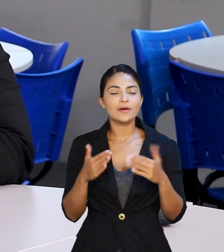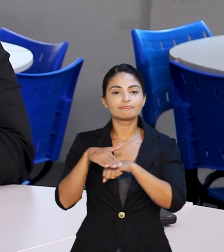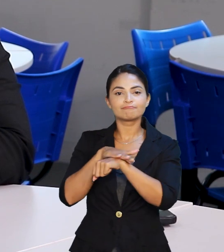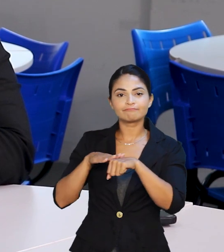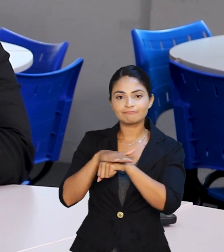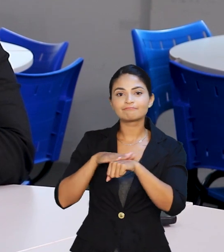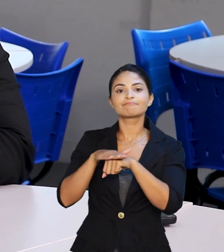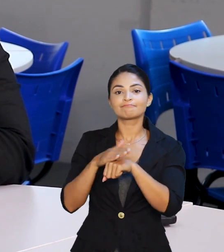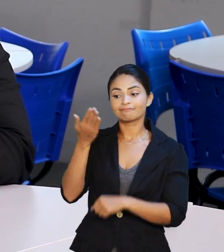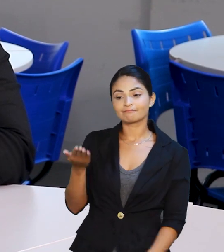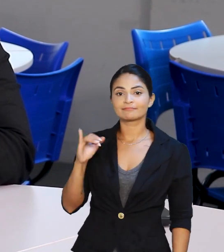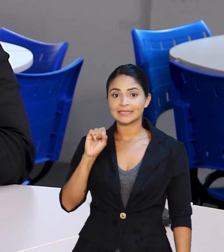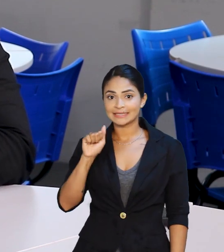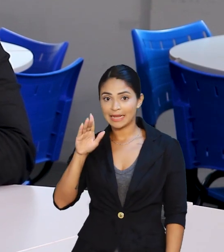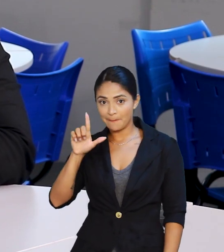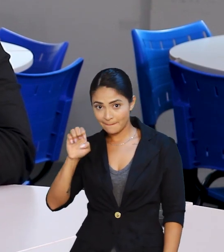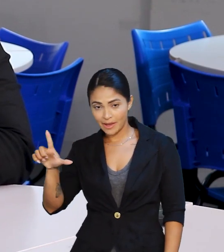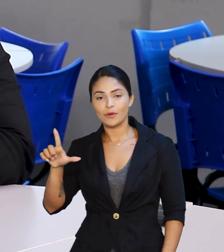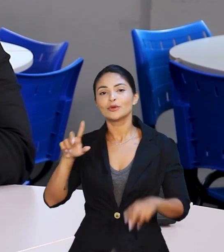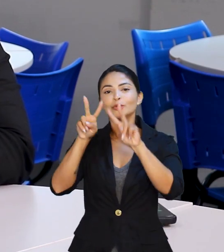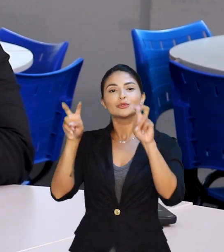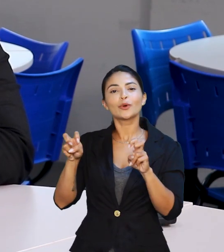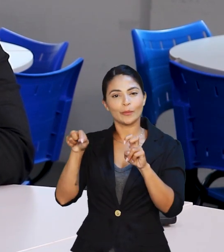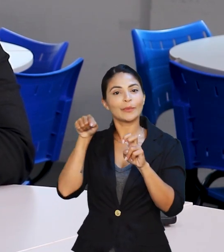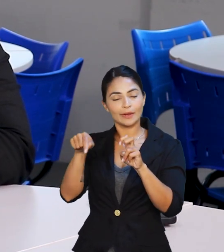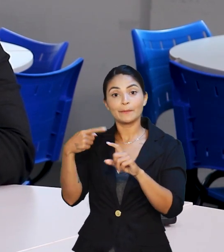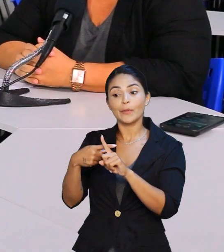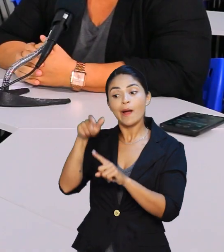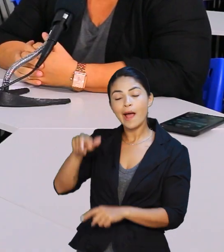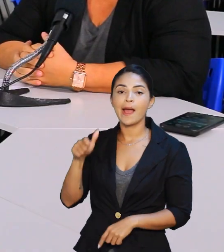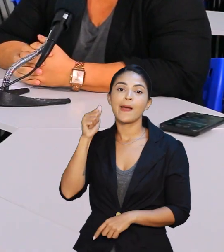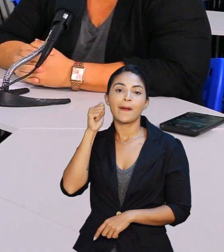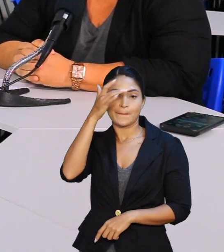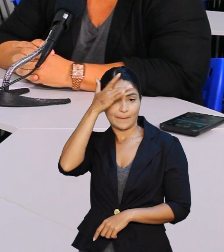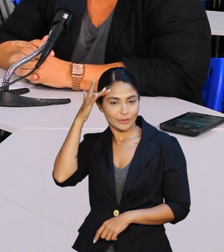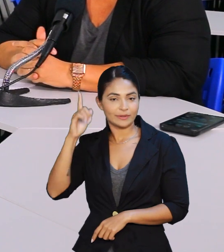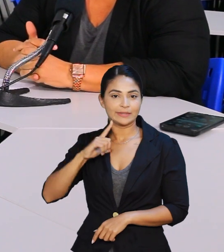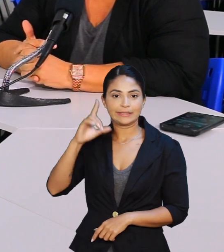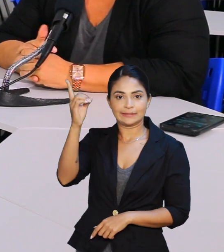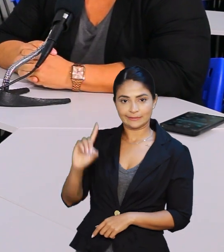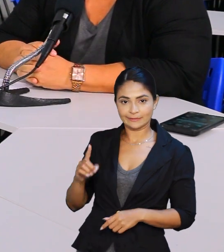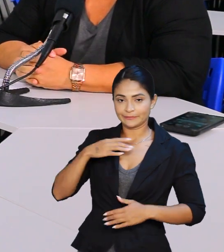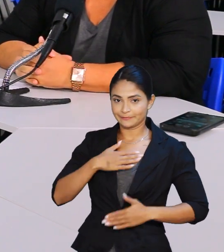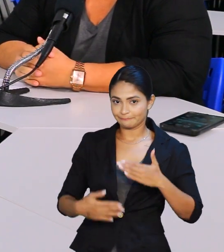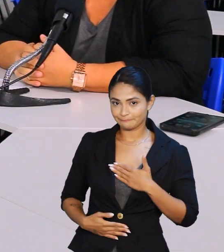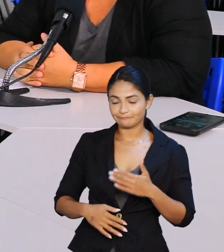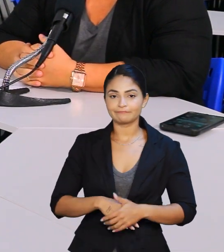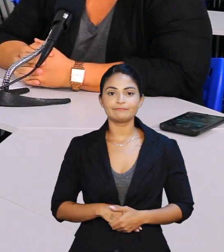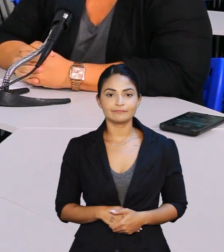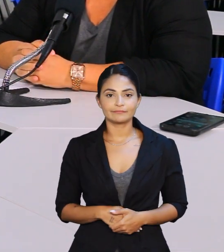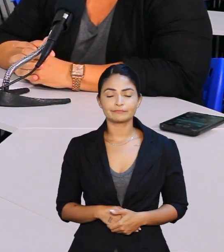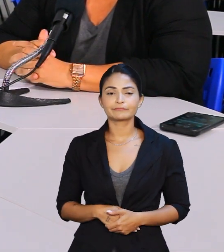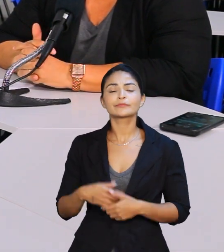conversar com a Isabel sobre esse assunto, porque a Isabel é uma pessoa com deficiência física, né, Isabel? E aí eu queria